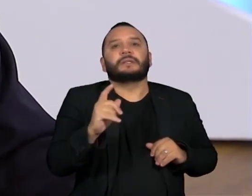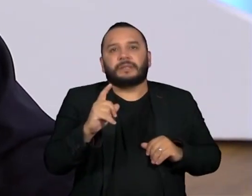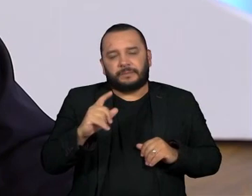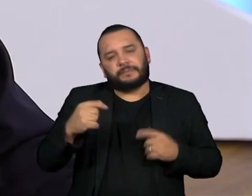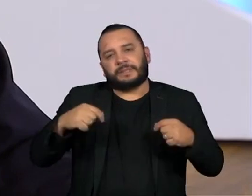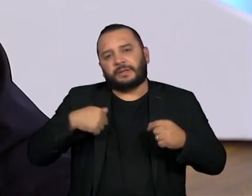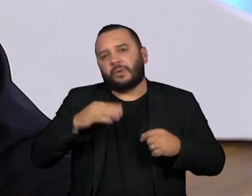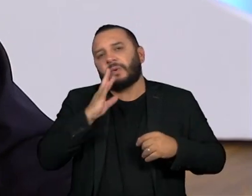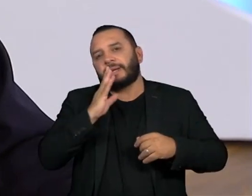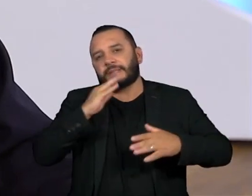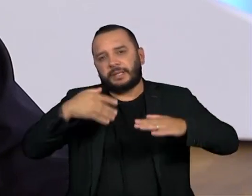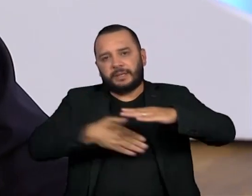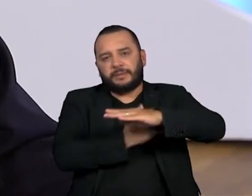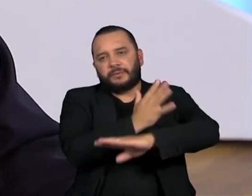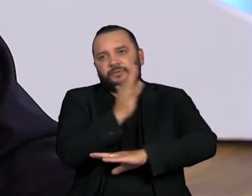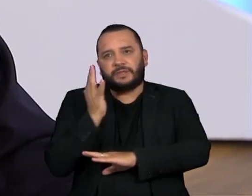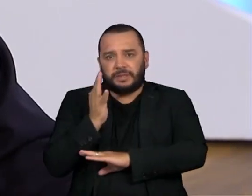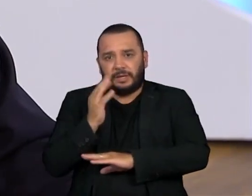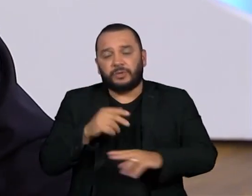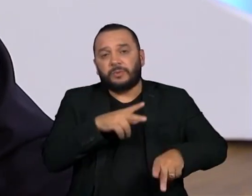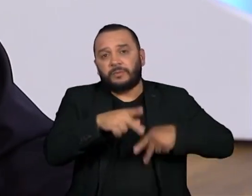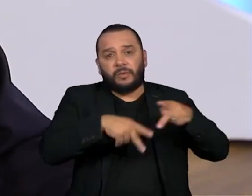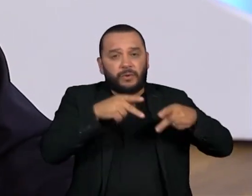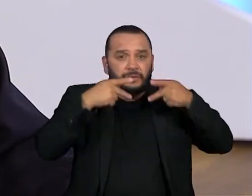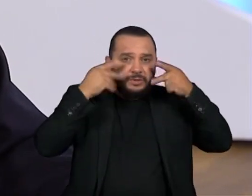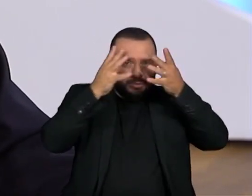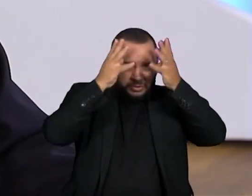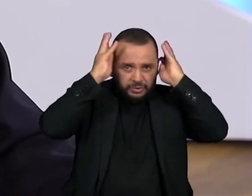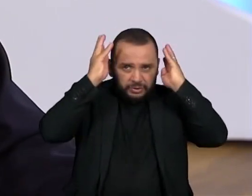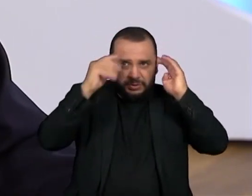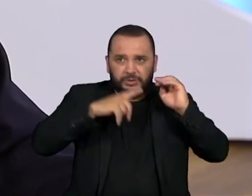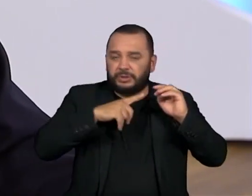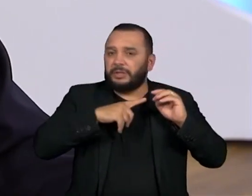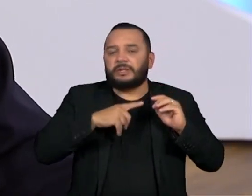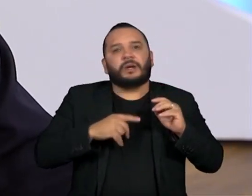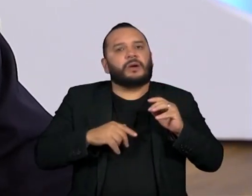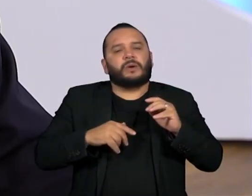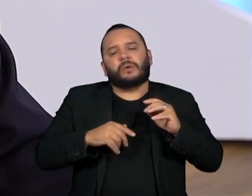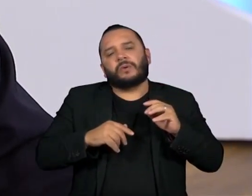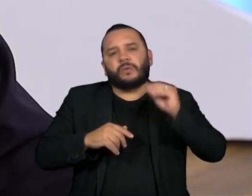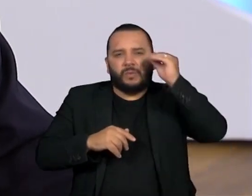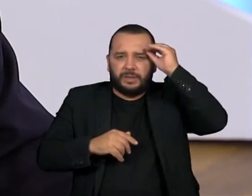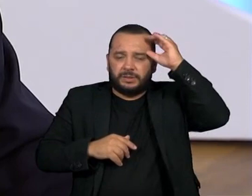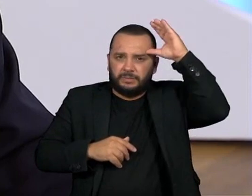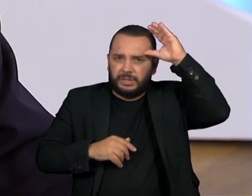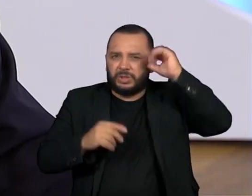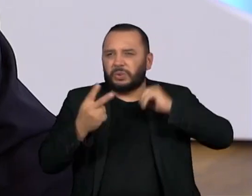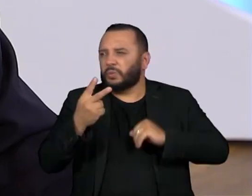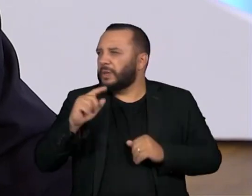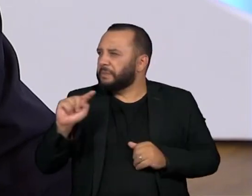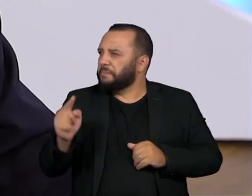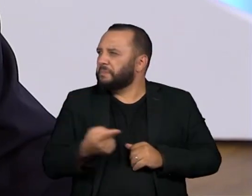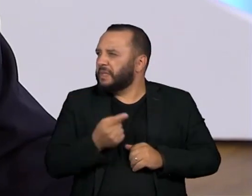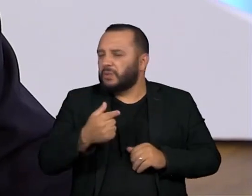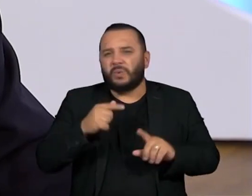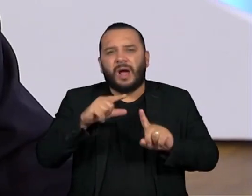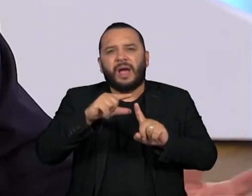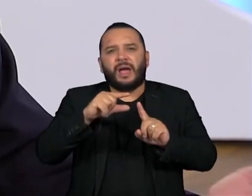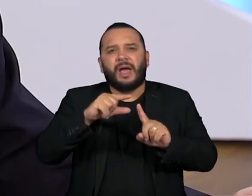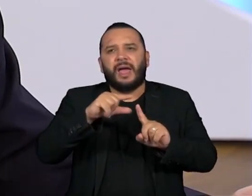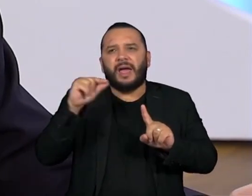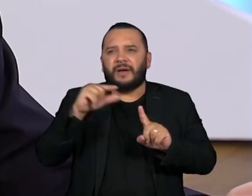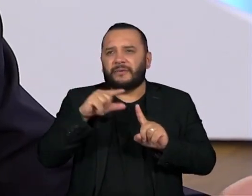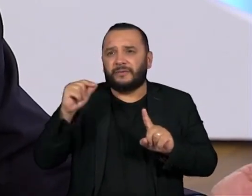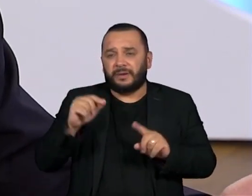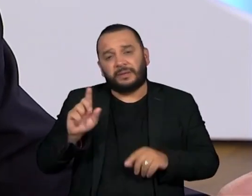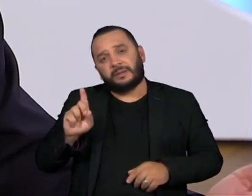originários brasileiros dominavam alguma coisa como conhecimento sobre 2, 3 mil ervas, cada povo, ervas e coisas naturais, enquanto